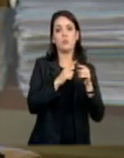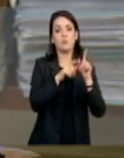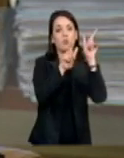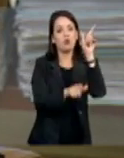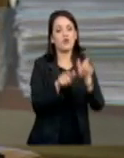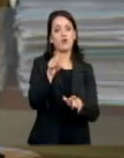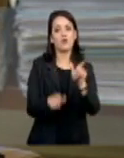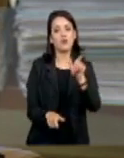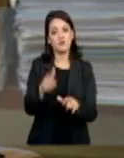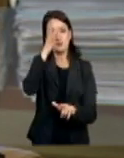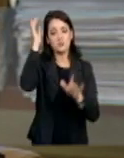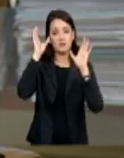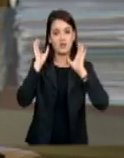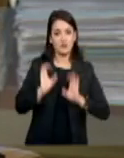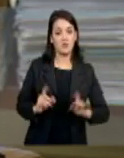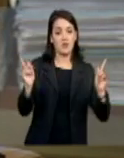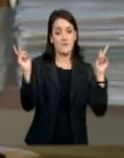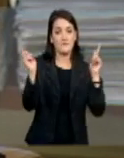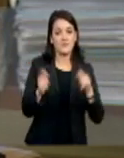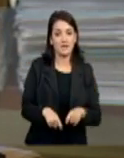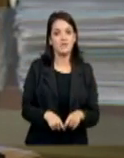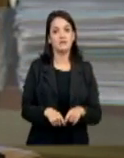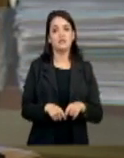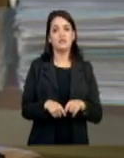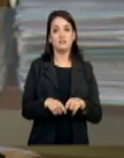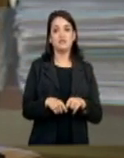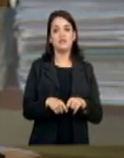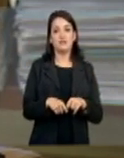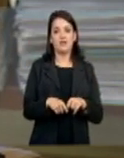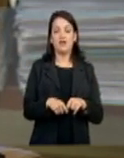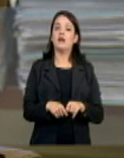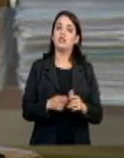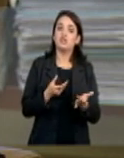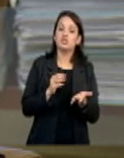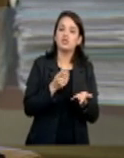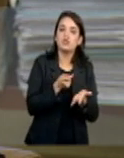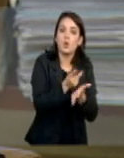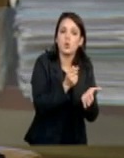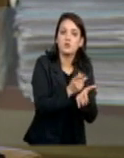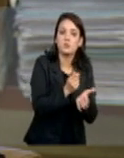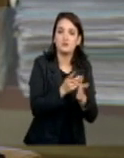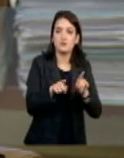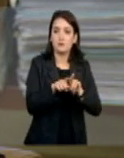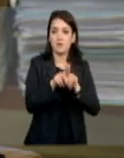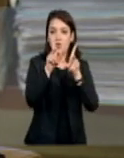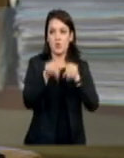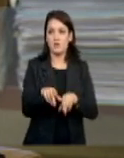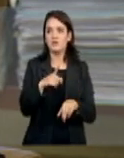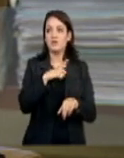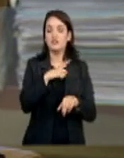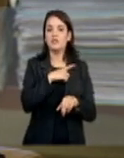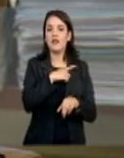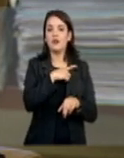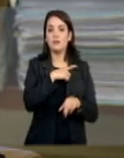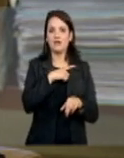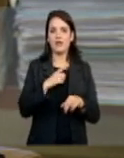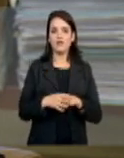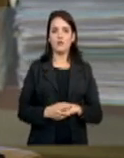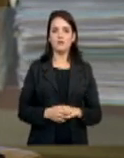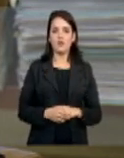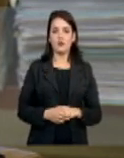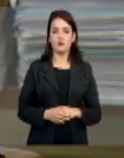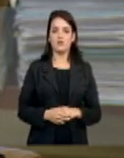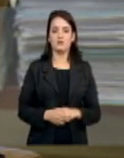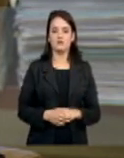meio do princípio da capacidade contributiva bem como estabelece requisitos objetivos de o translado do dever de sigilo da